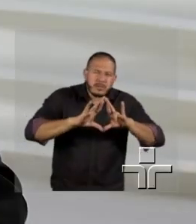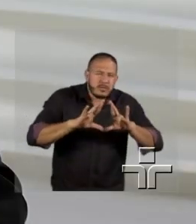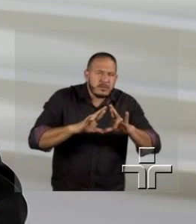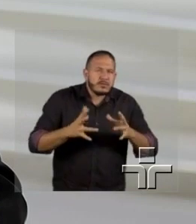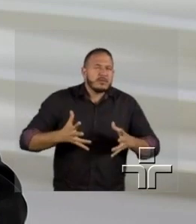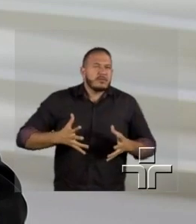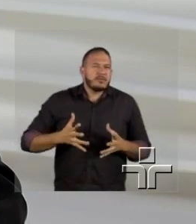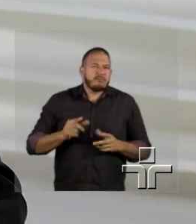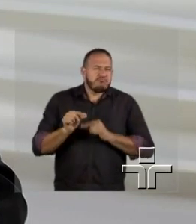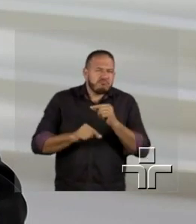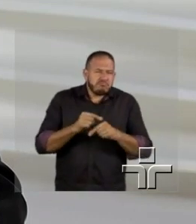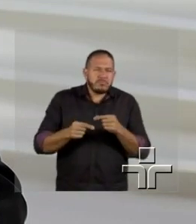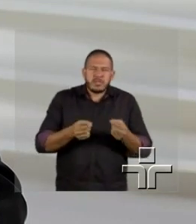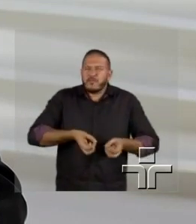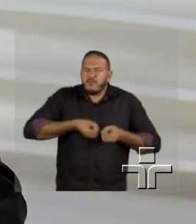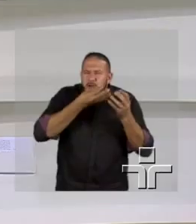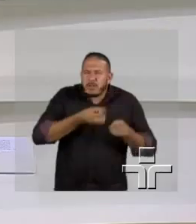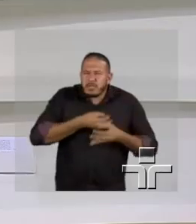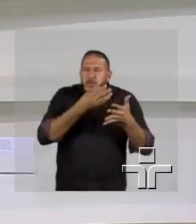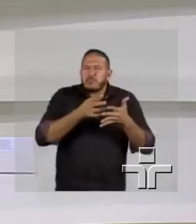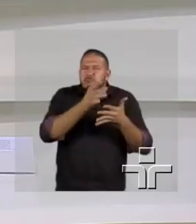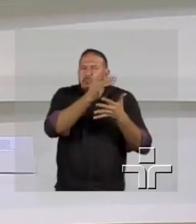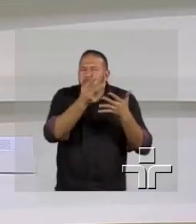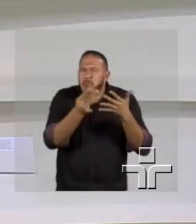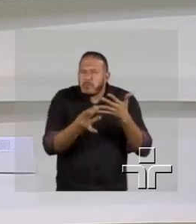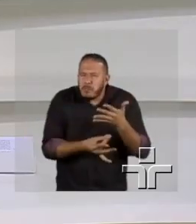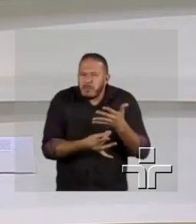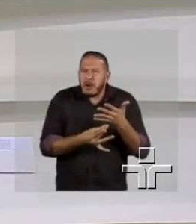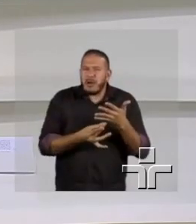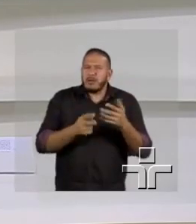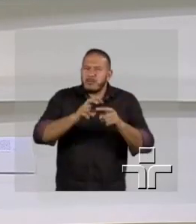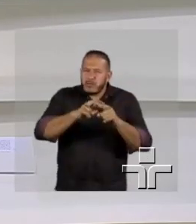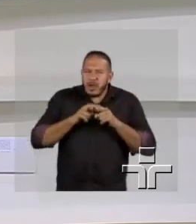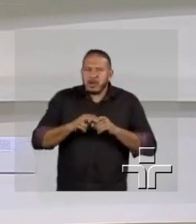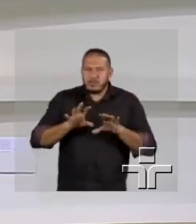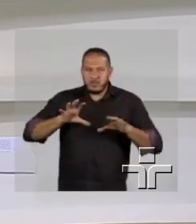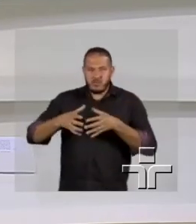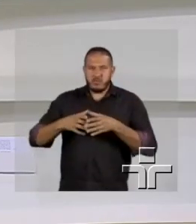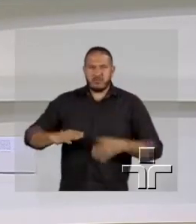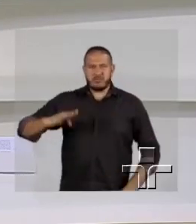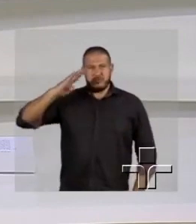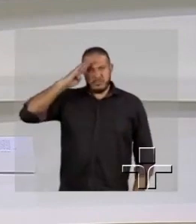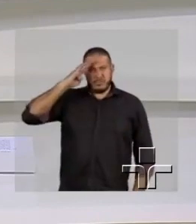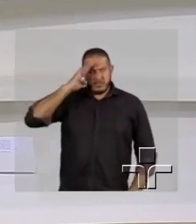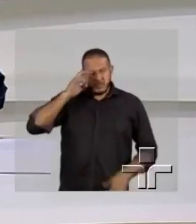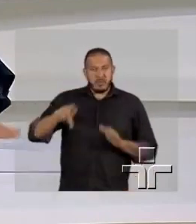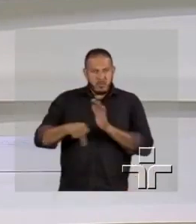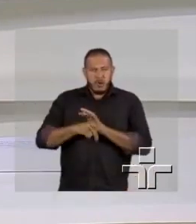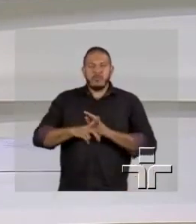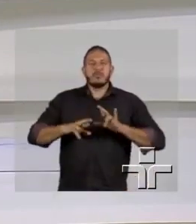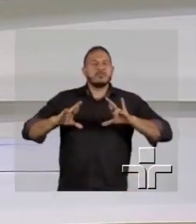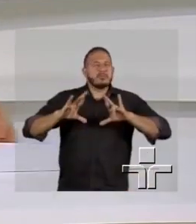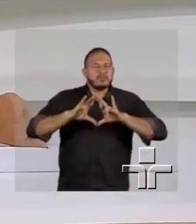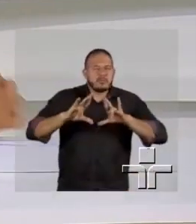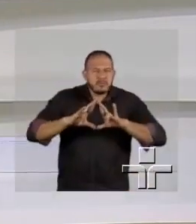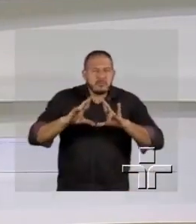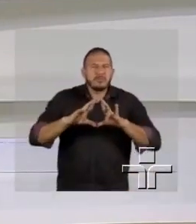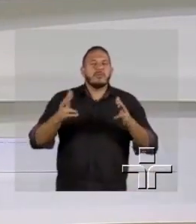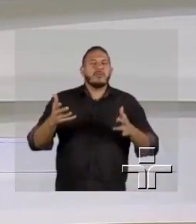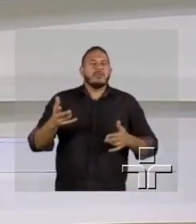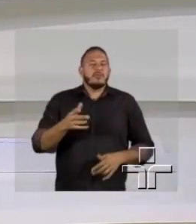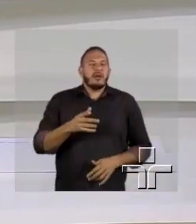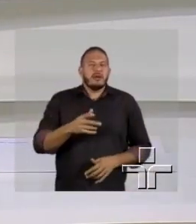da favela, onde a escola, a corrupção roubou a merenda, não tem material escolar, não tem transporte público, porque na rua não passa, porque é